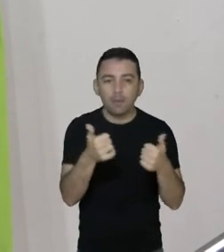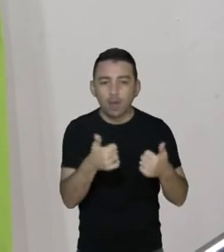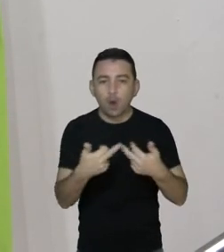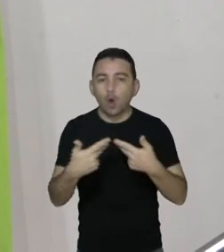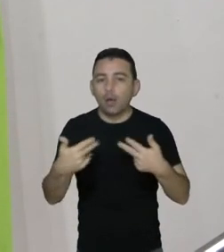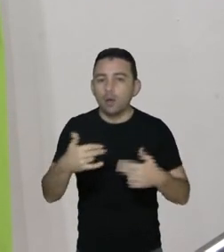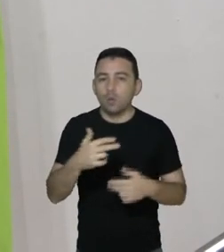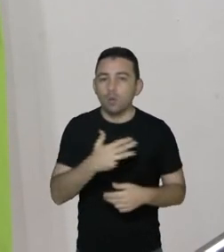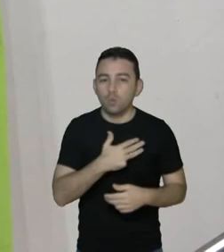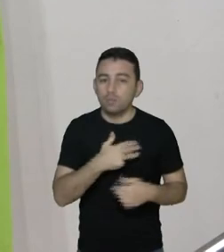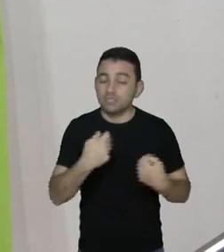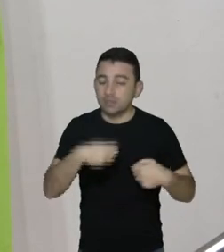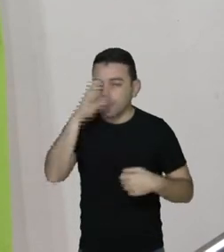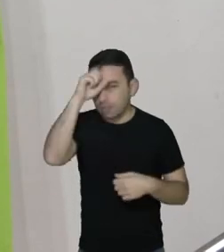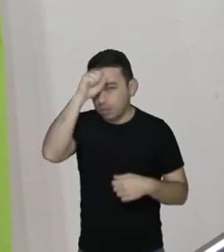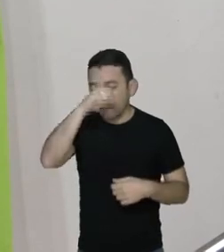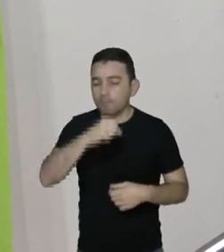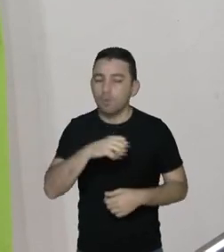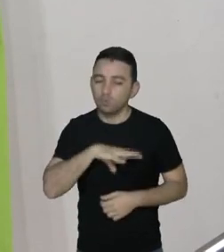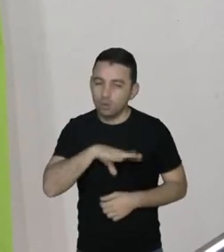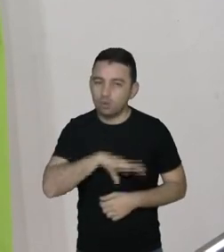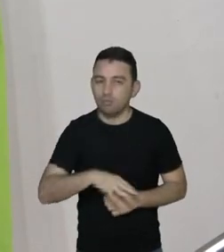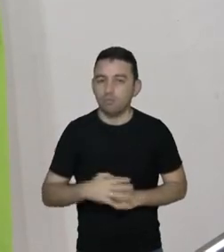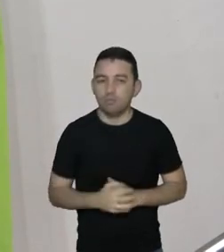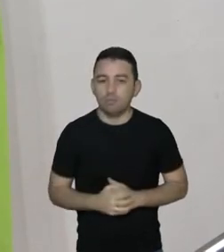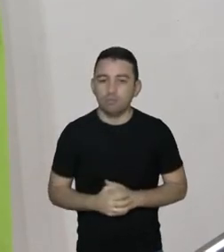senhora aprender português. Muito obrigada.